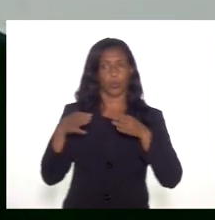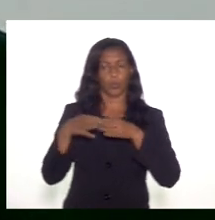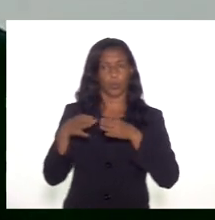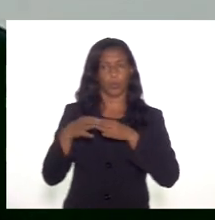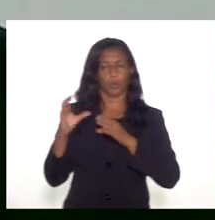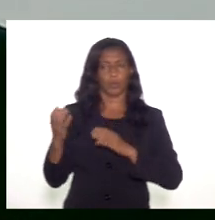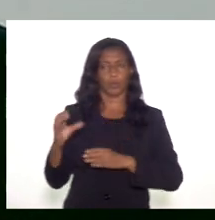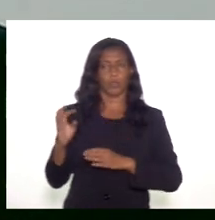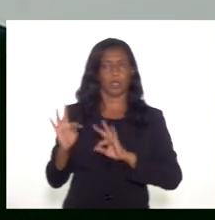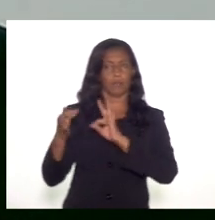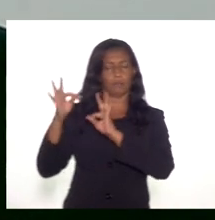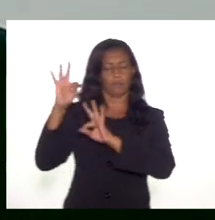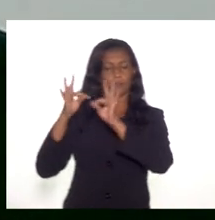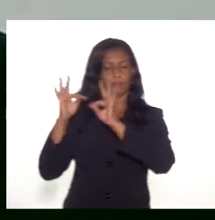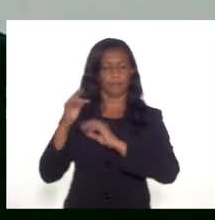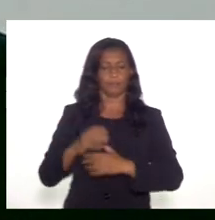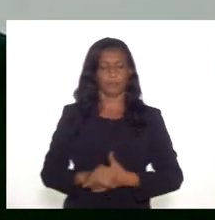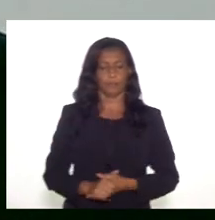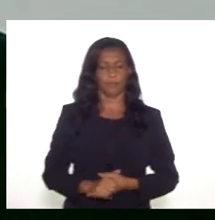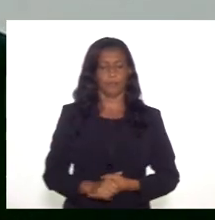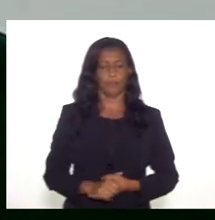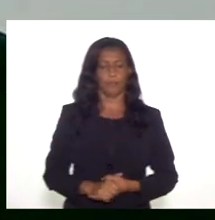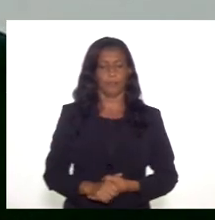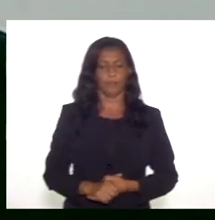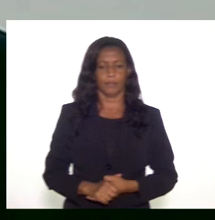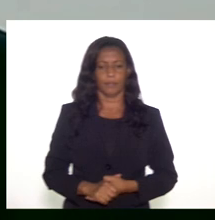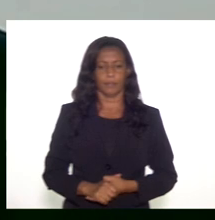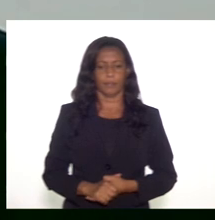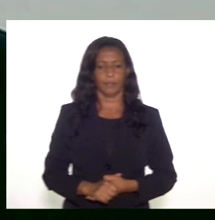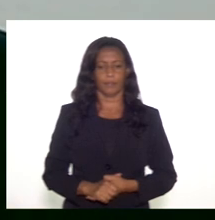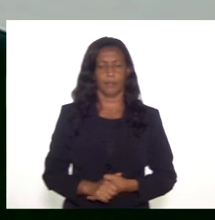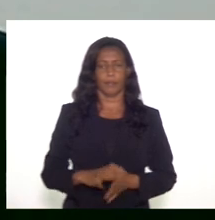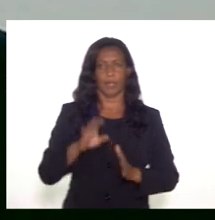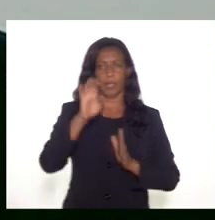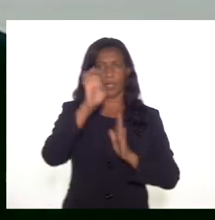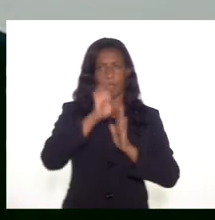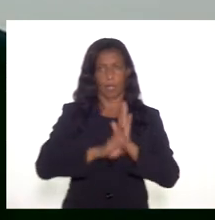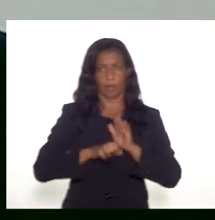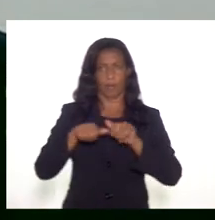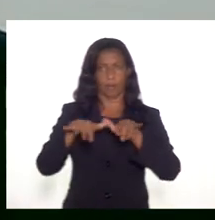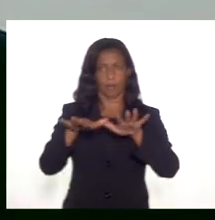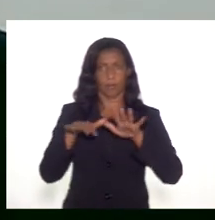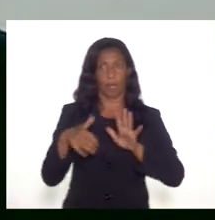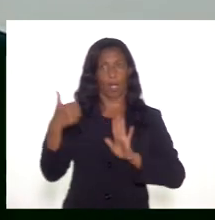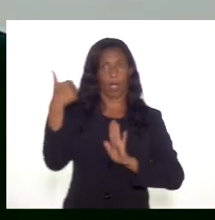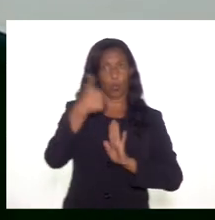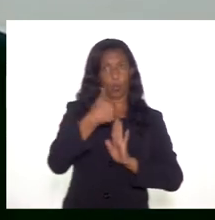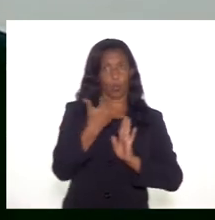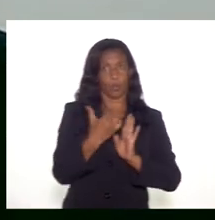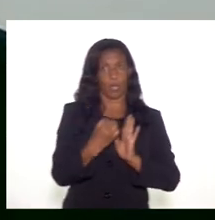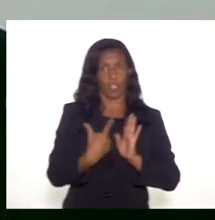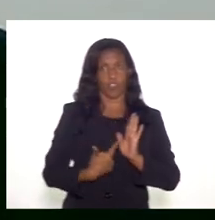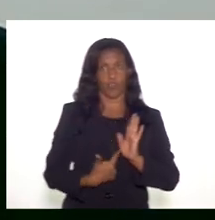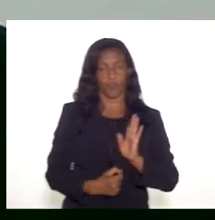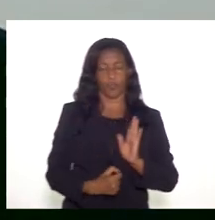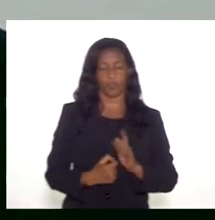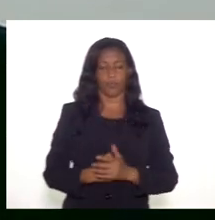e Tecnologia, emendas de plenário favorável a 1, 10 e 20,